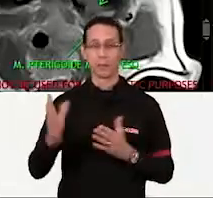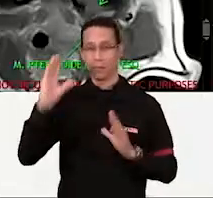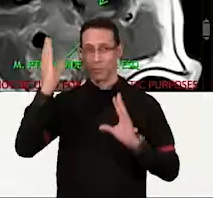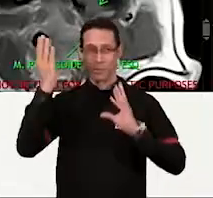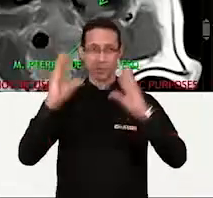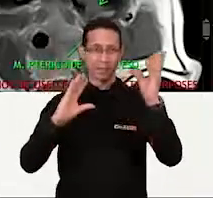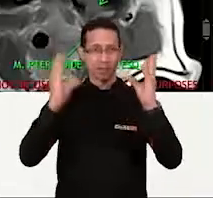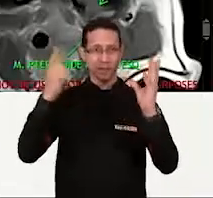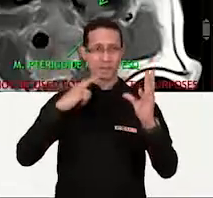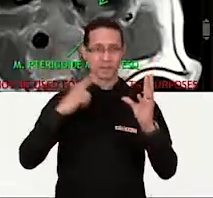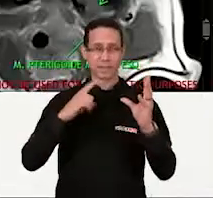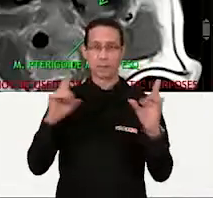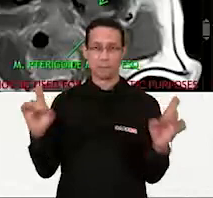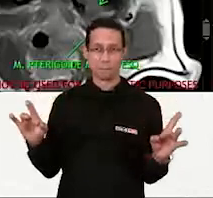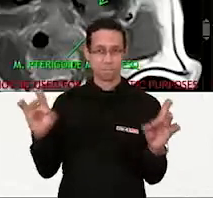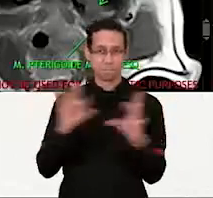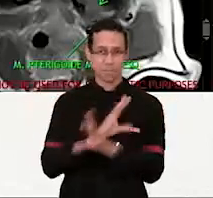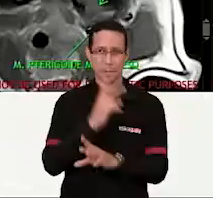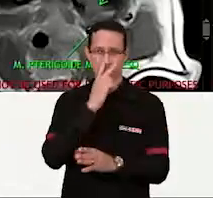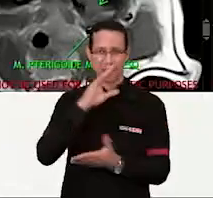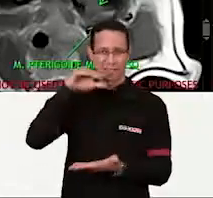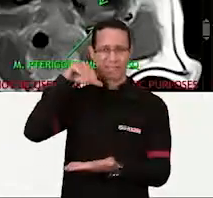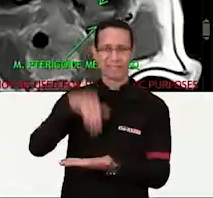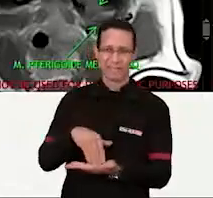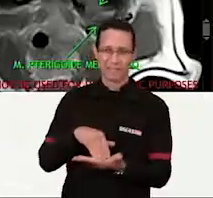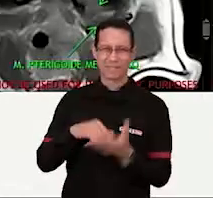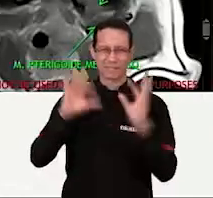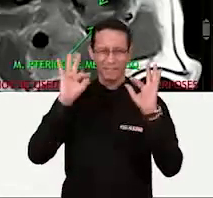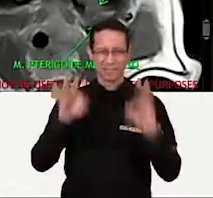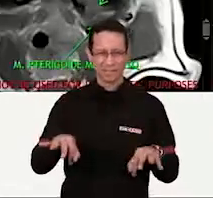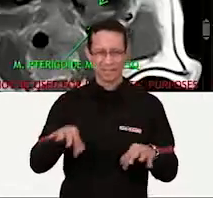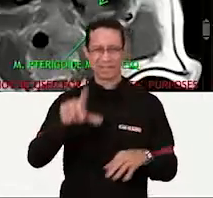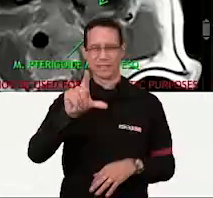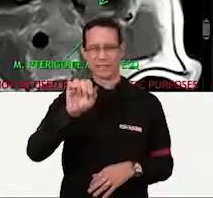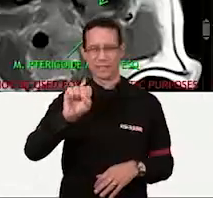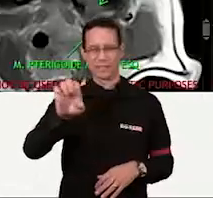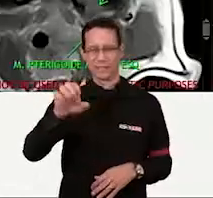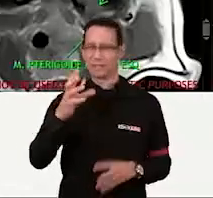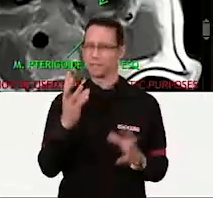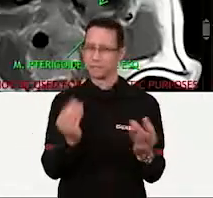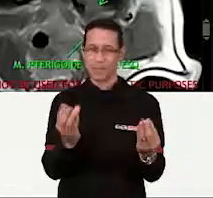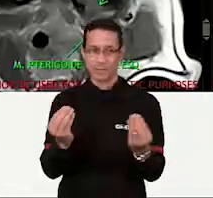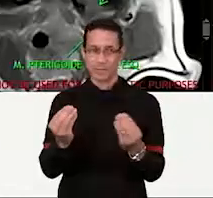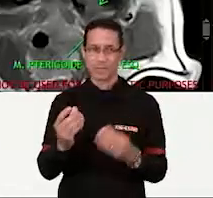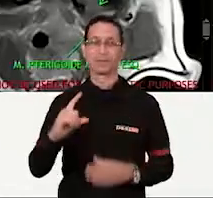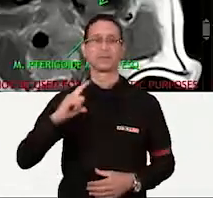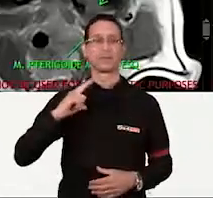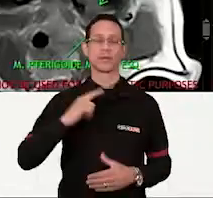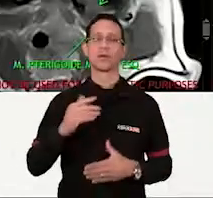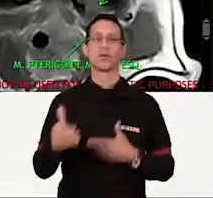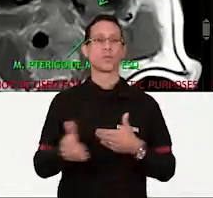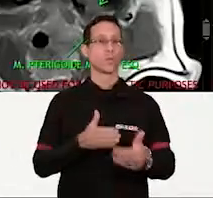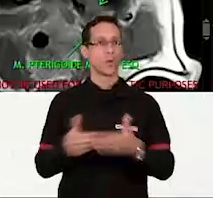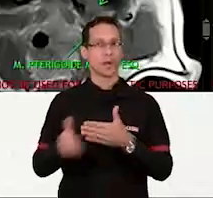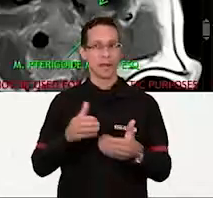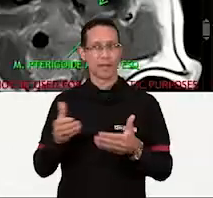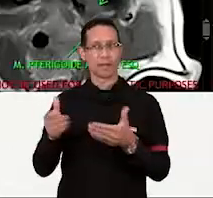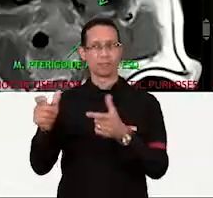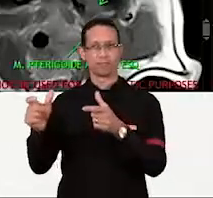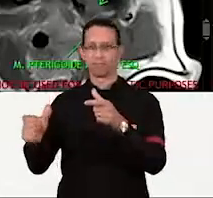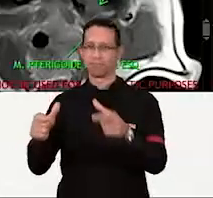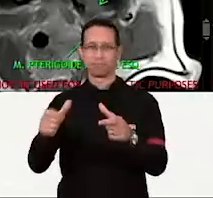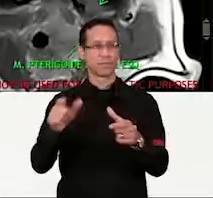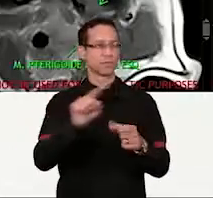que são assim terminais, né? Se a gente pode botar dessa maneira, com lise, muita lise, Eu acho que em qualquer um vai estar,